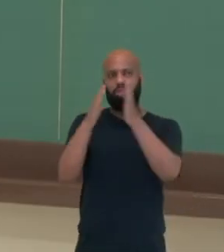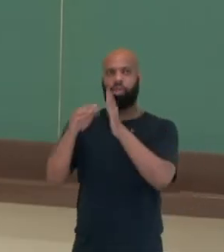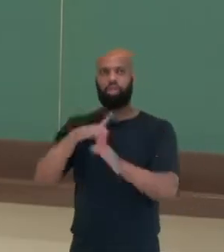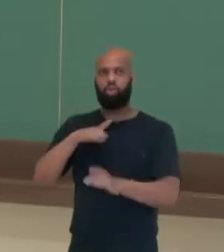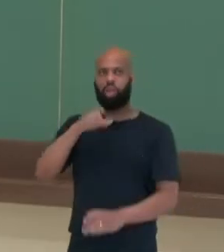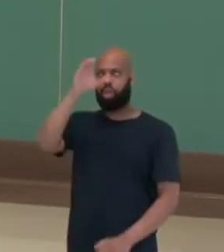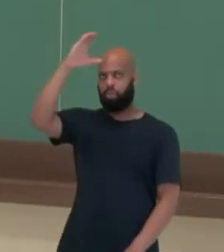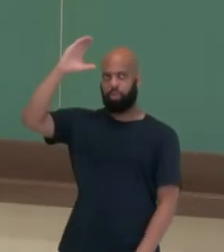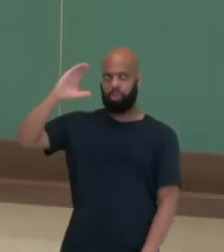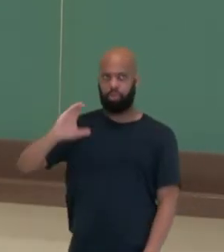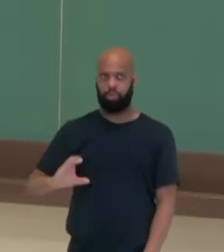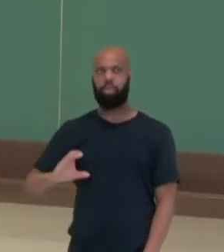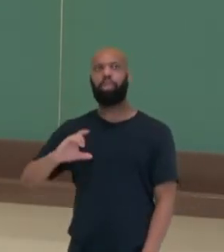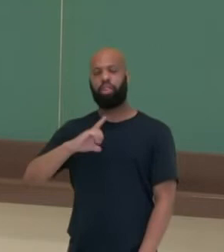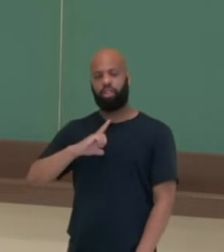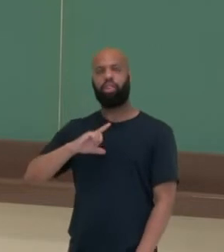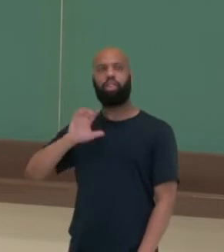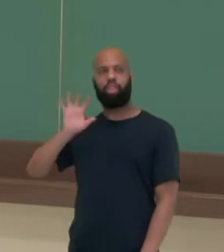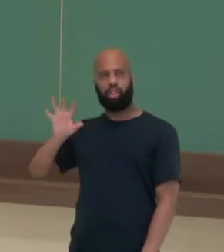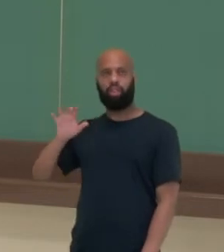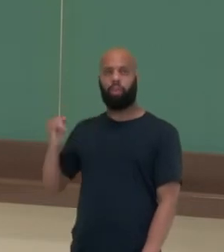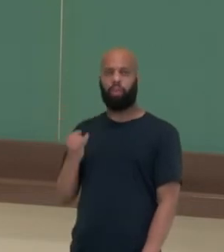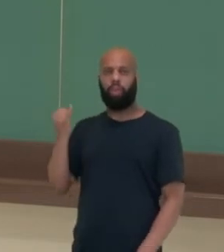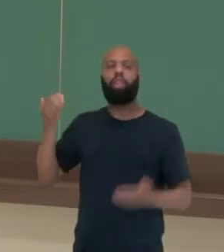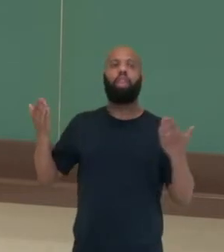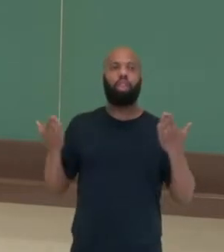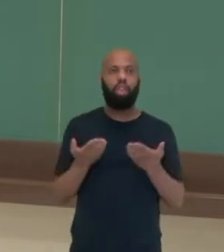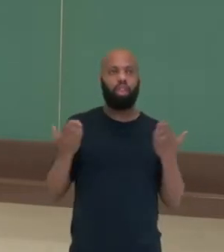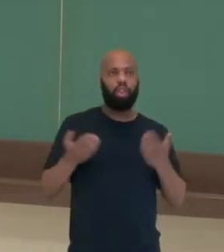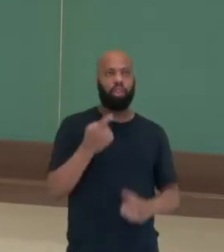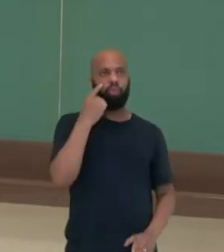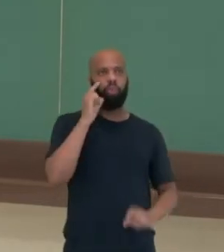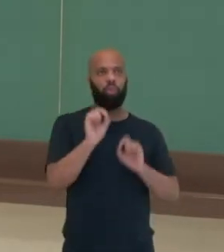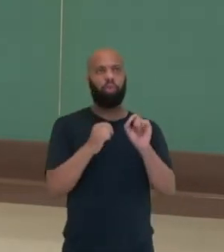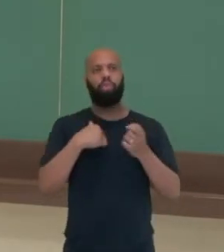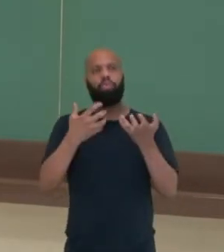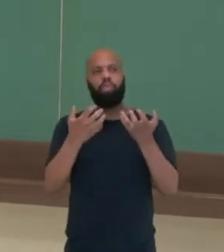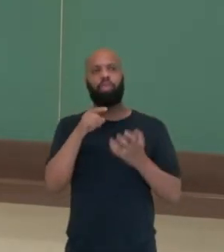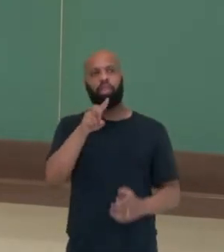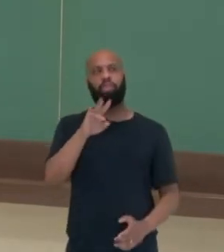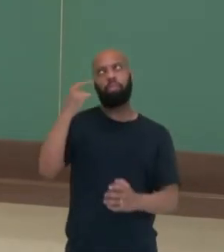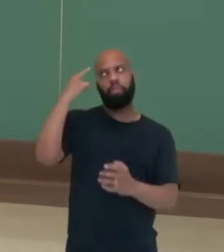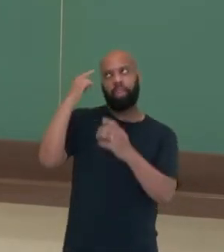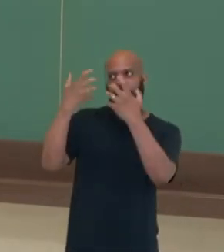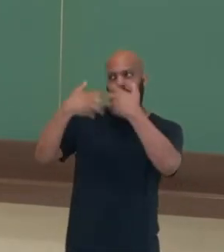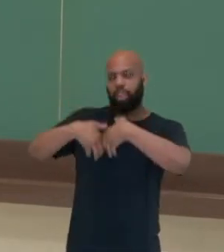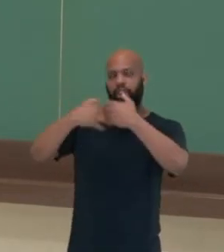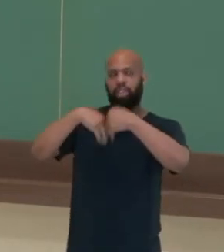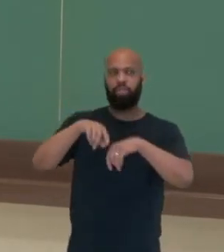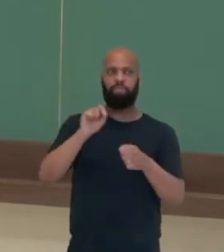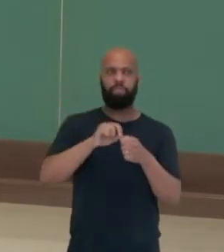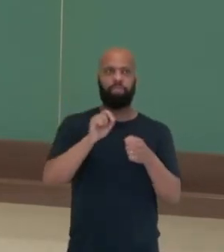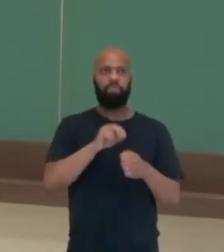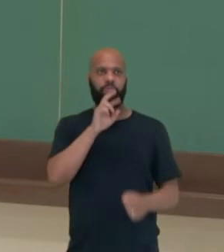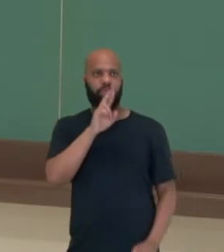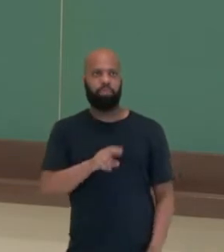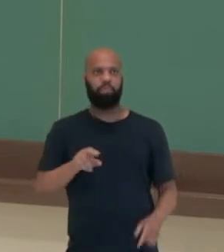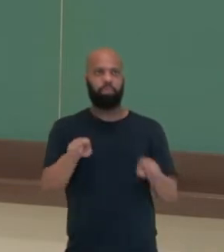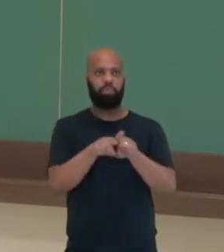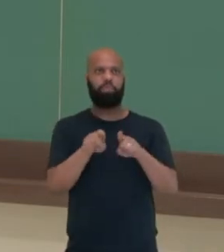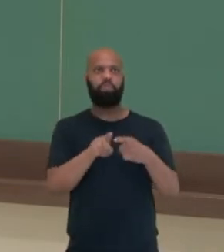esse essencial, a leucina. Muito bem. E o que eu quero que você pense nesse exercício e